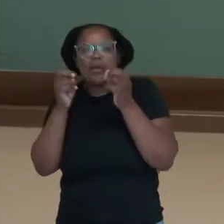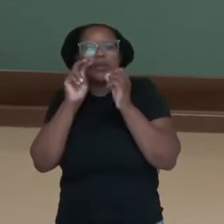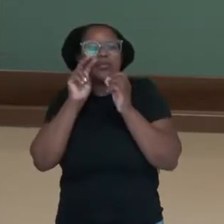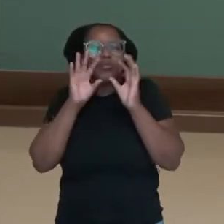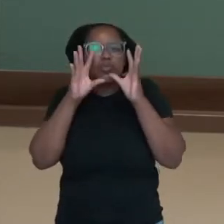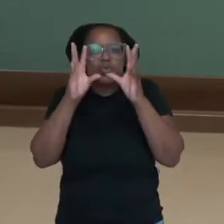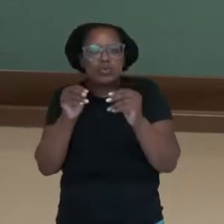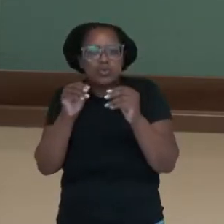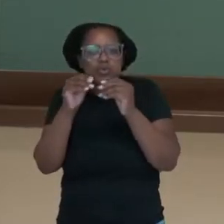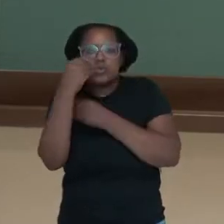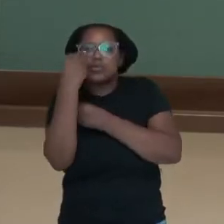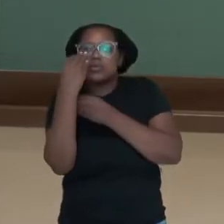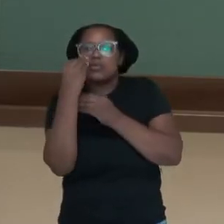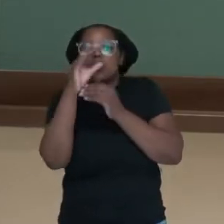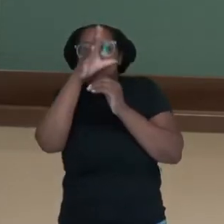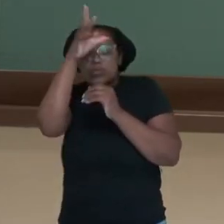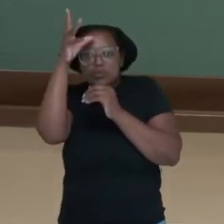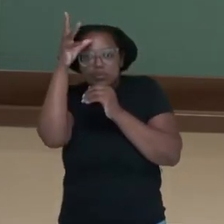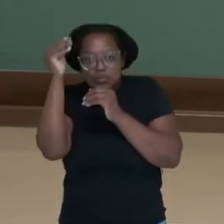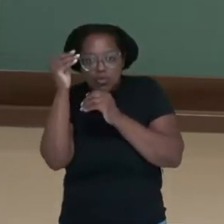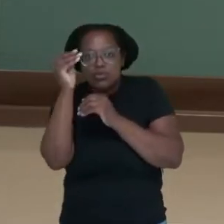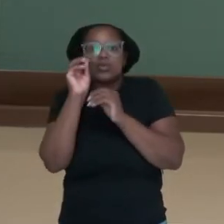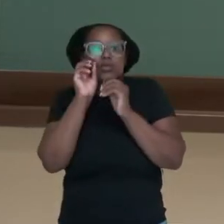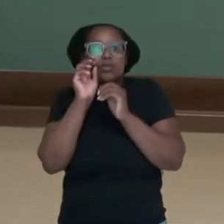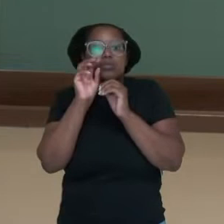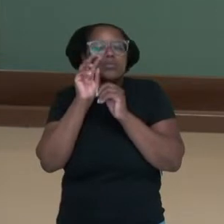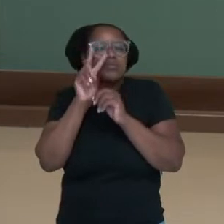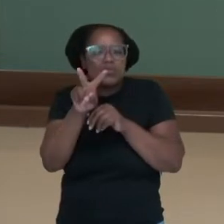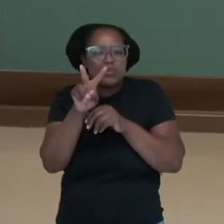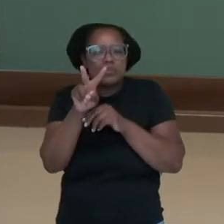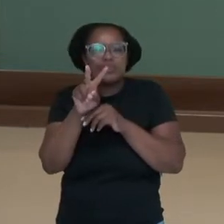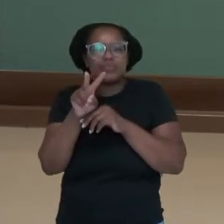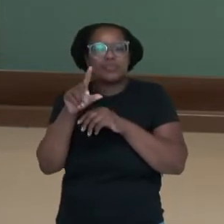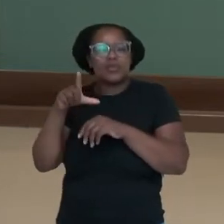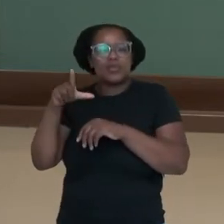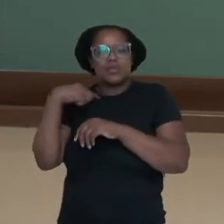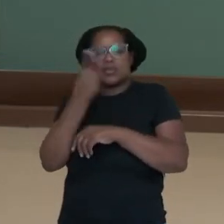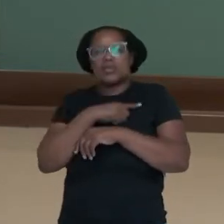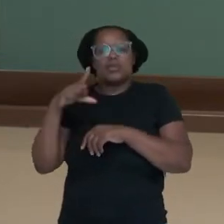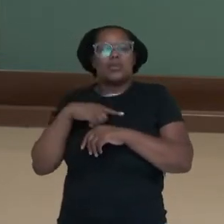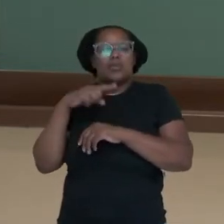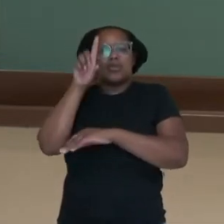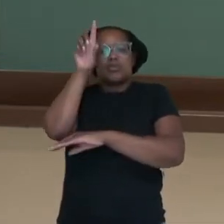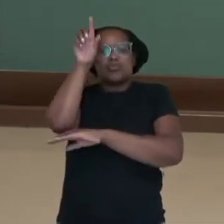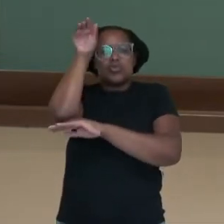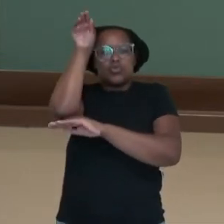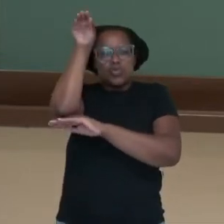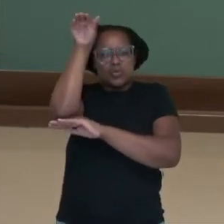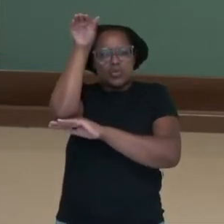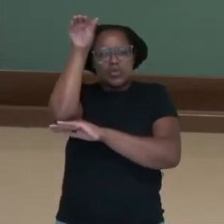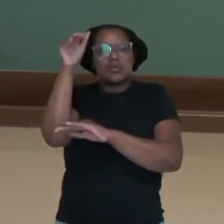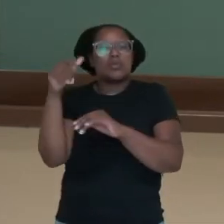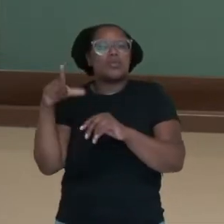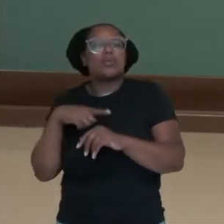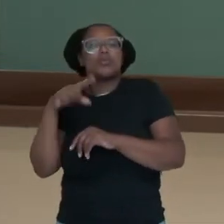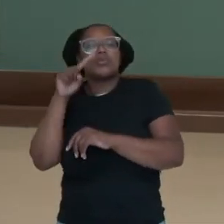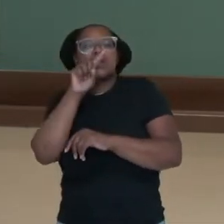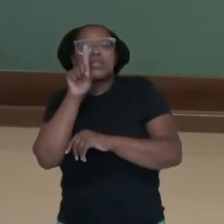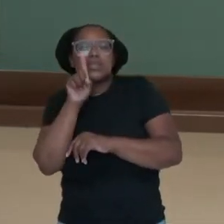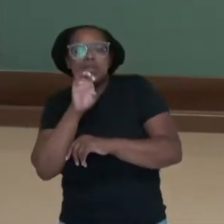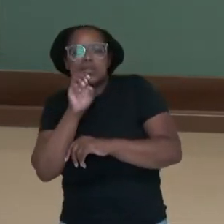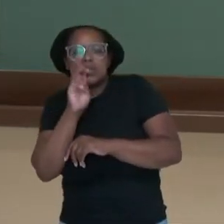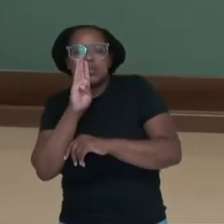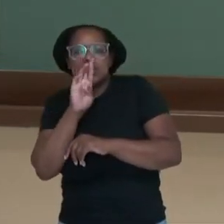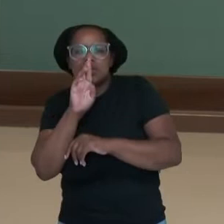Vou ajudar um pouquinho. Nós temos uma girafa. Nós temos uma zebra.